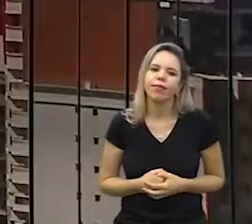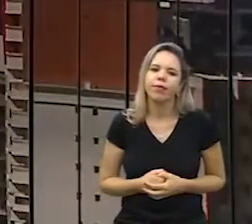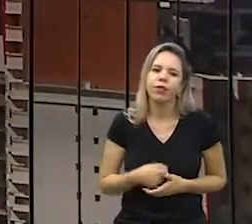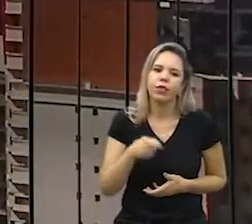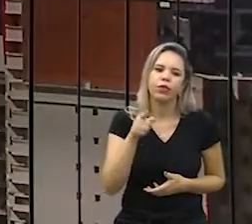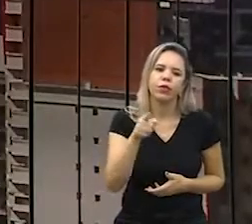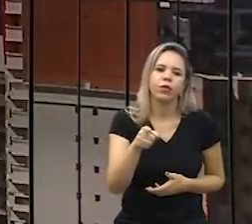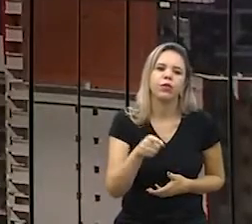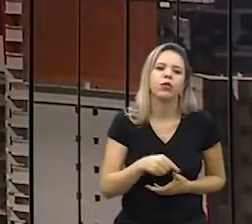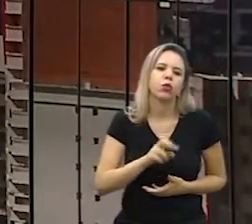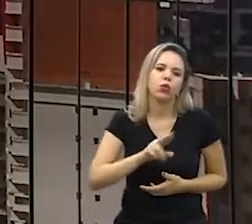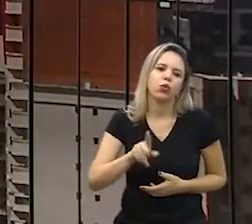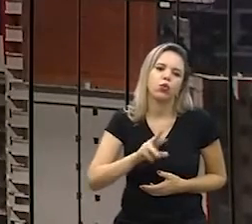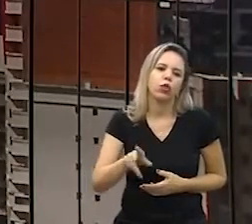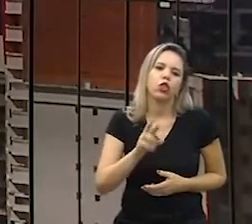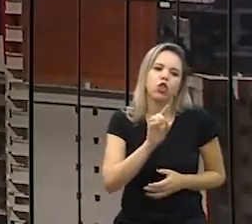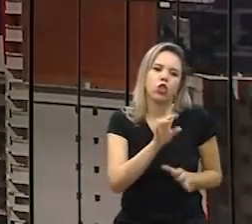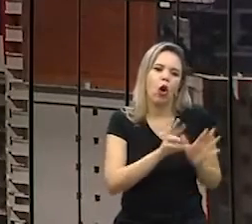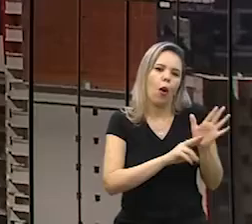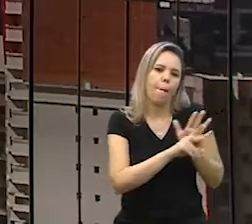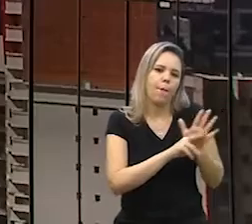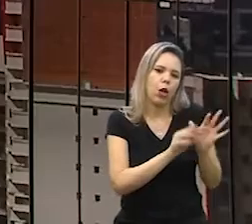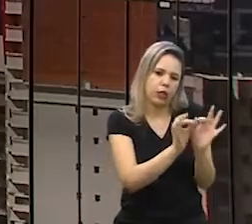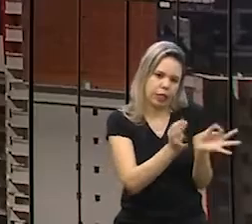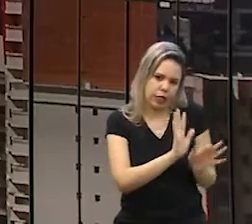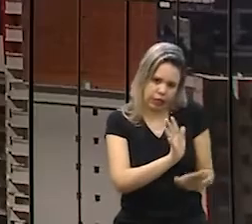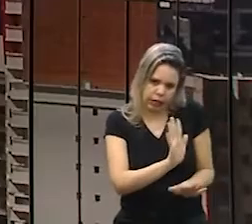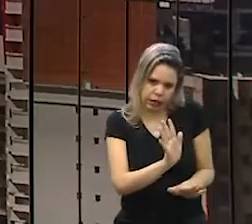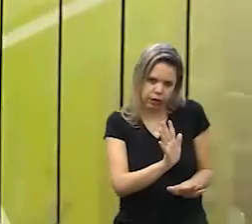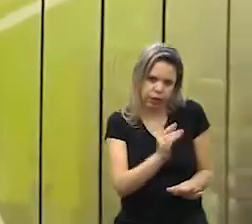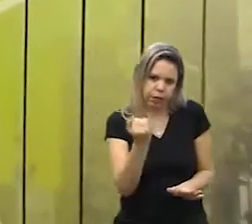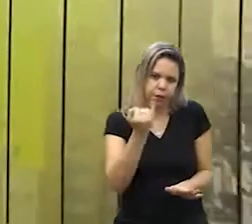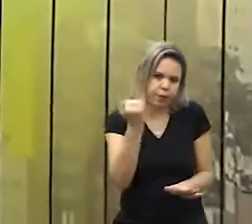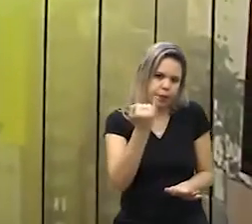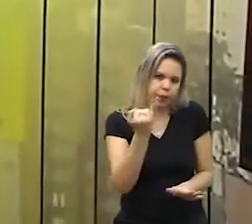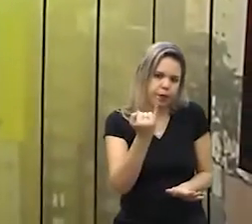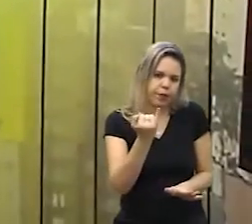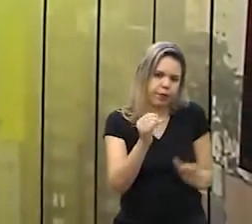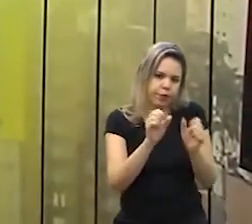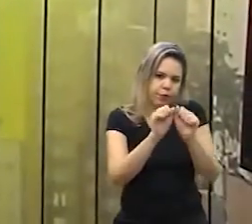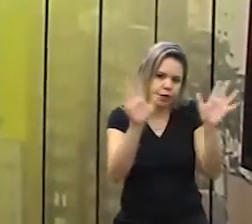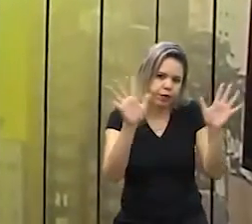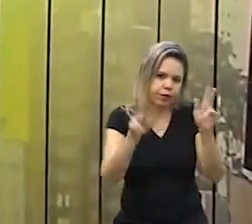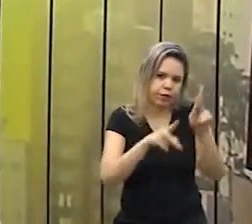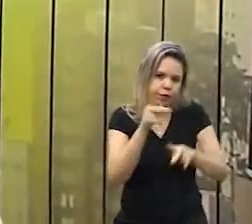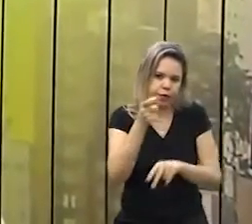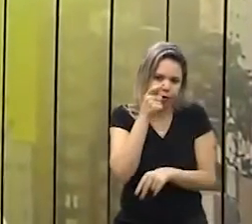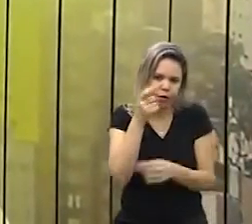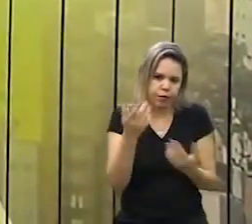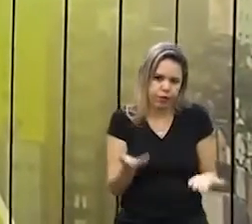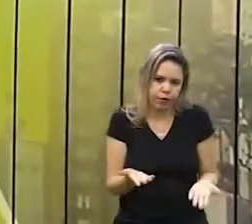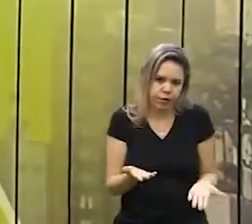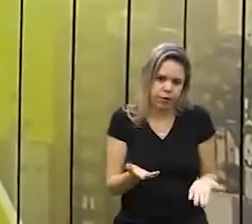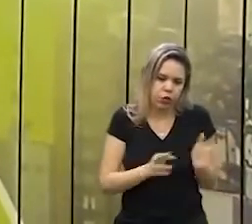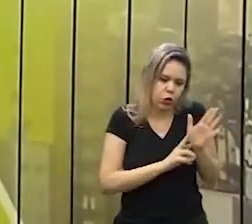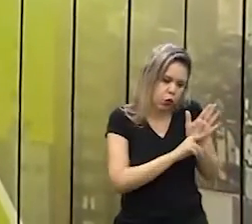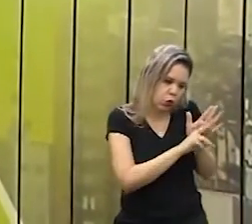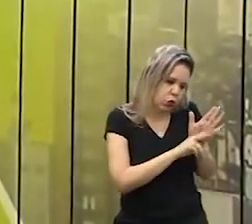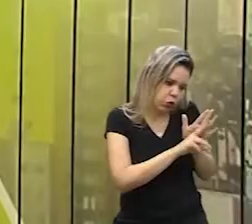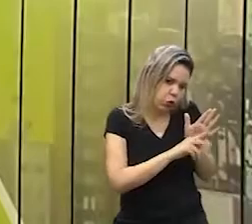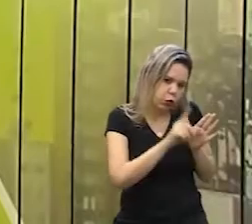Vitor, você não é um biólogo qualquer, né? Isso que é muito importante deixar claro aqui para o nosso público. Você é um